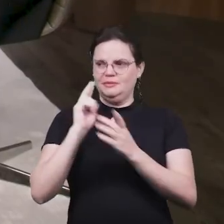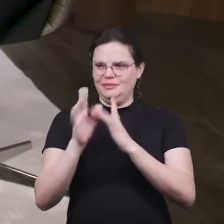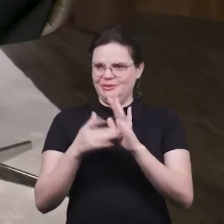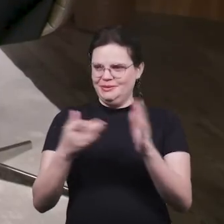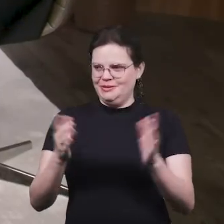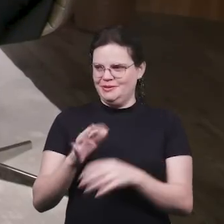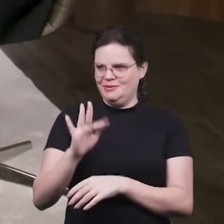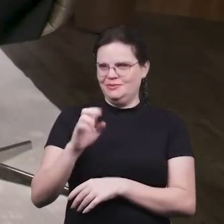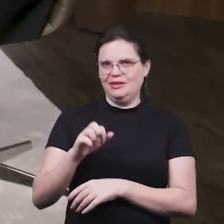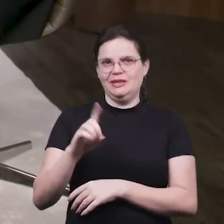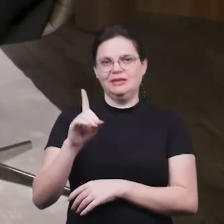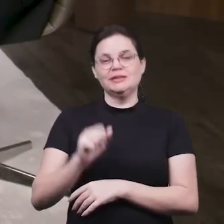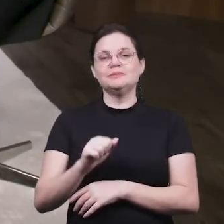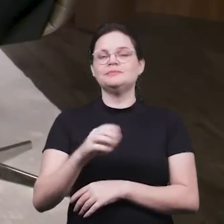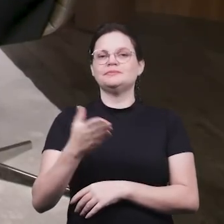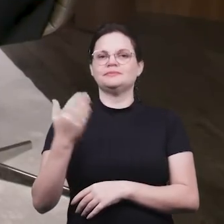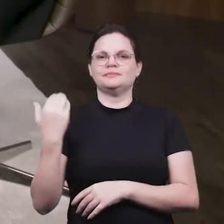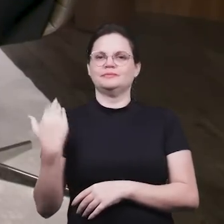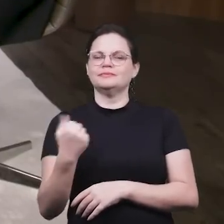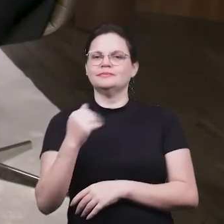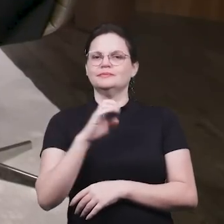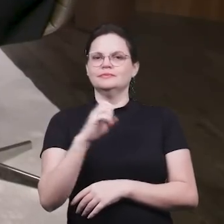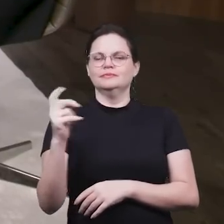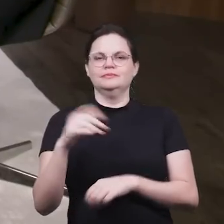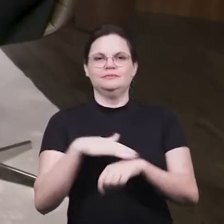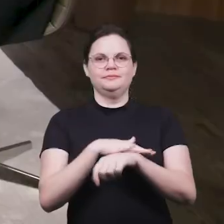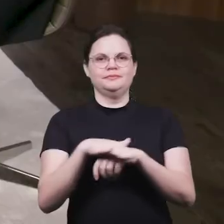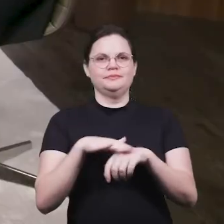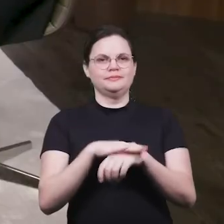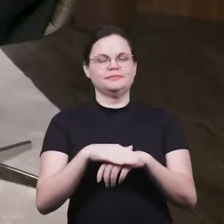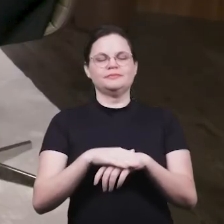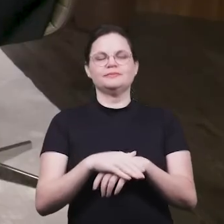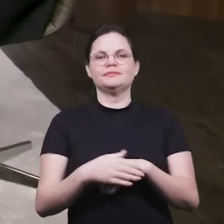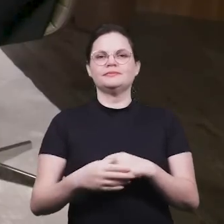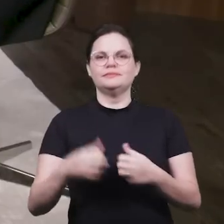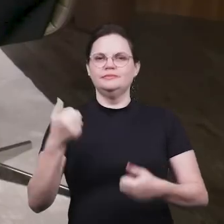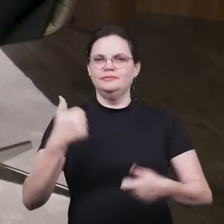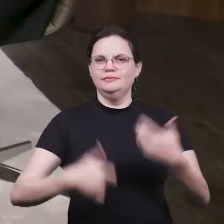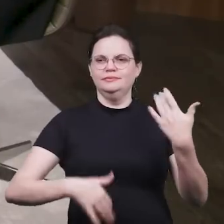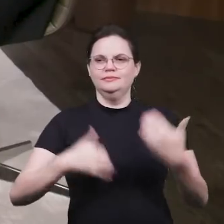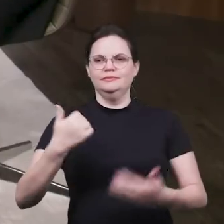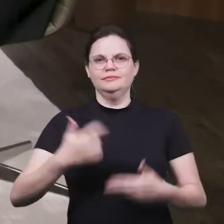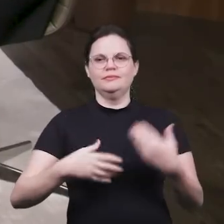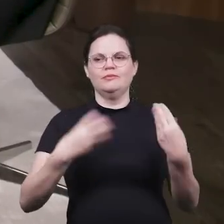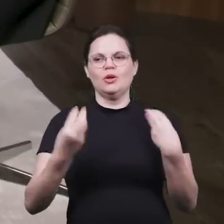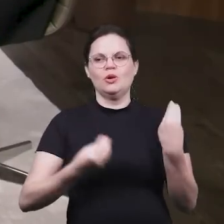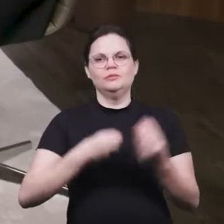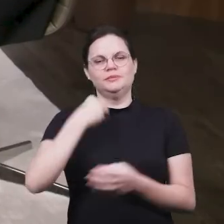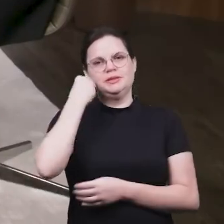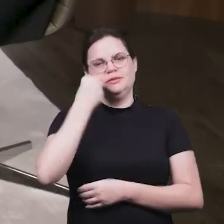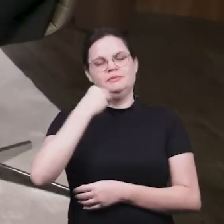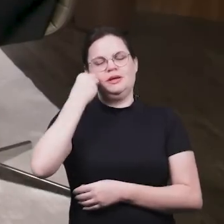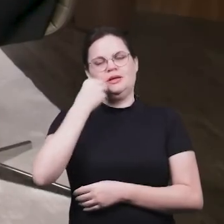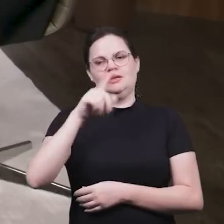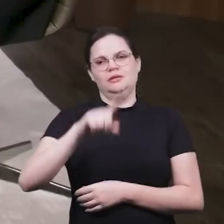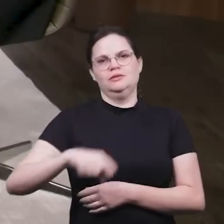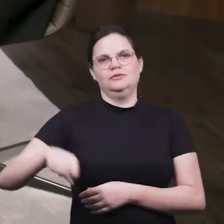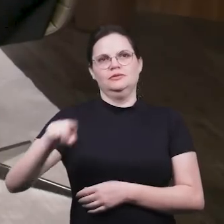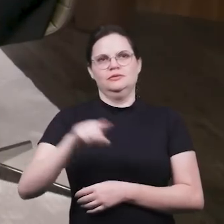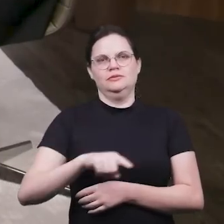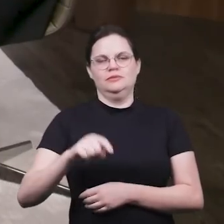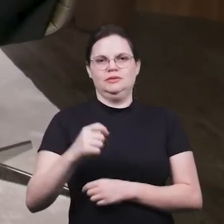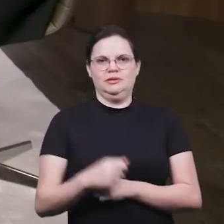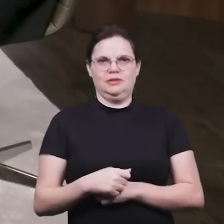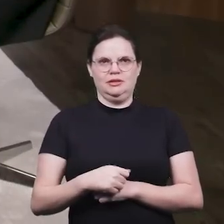Senhor no episódio Kézia. anterior nós conversamos, tivemos a oportunidade de conhecer um pouco de como vocês